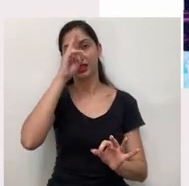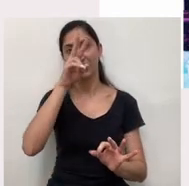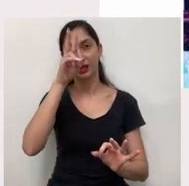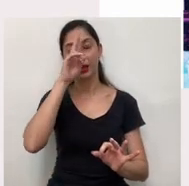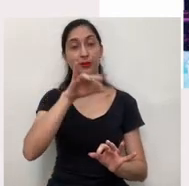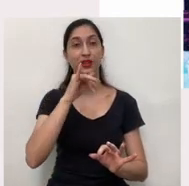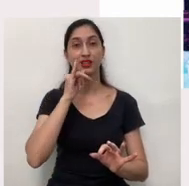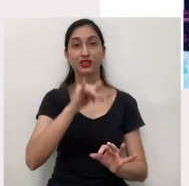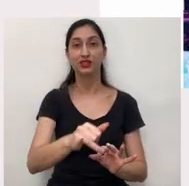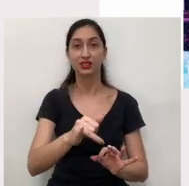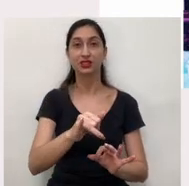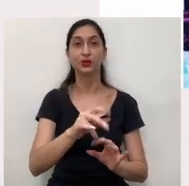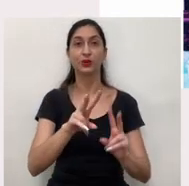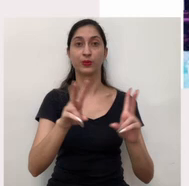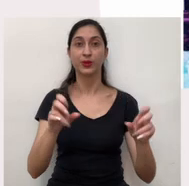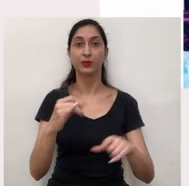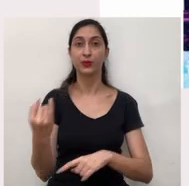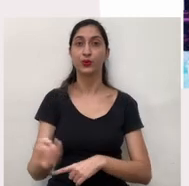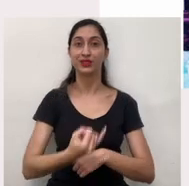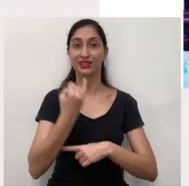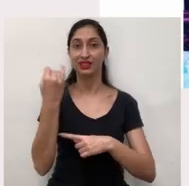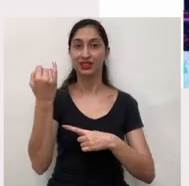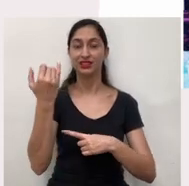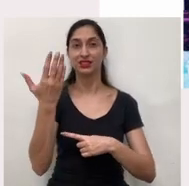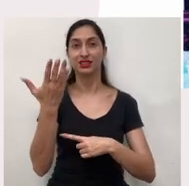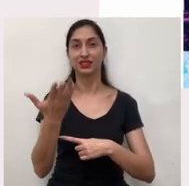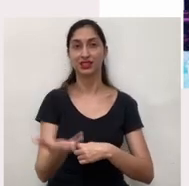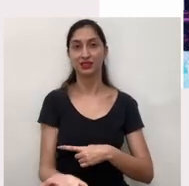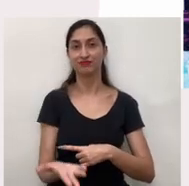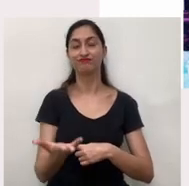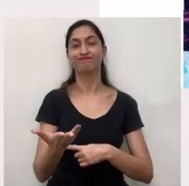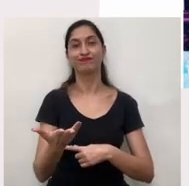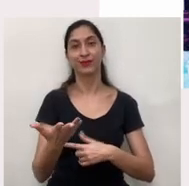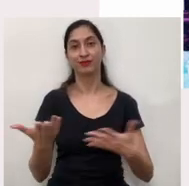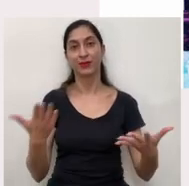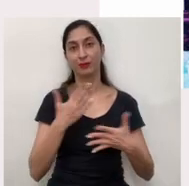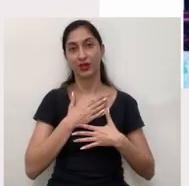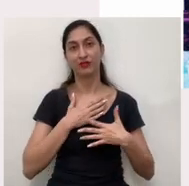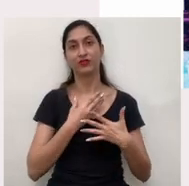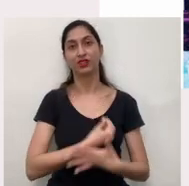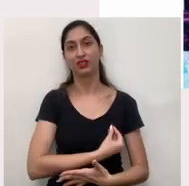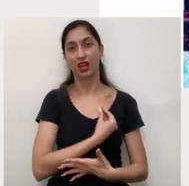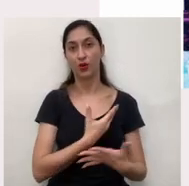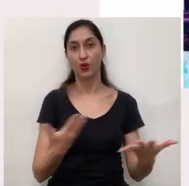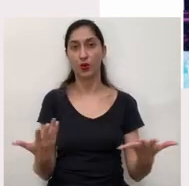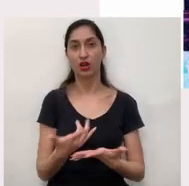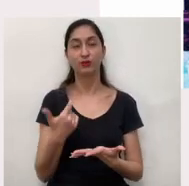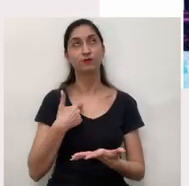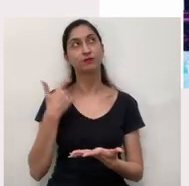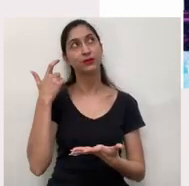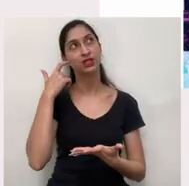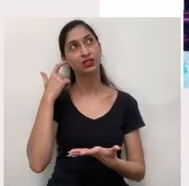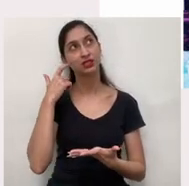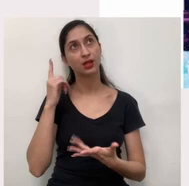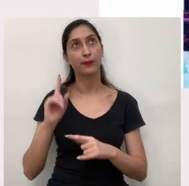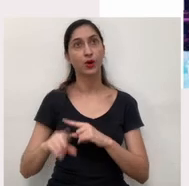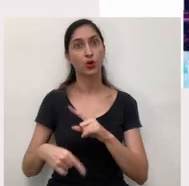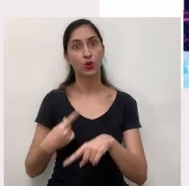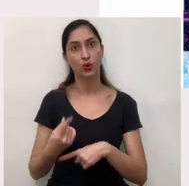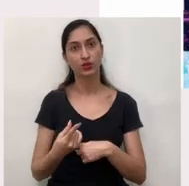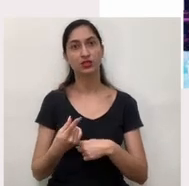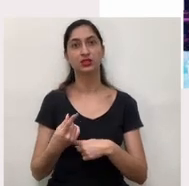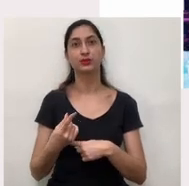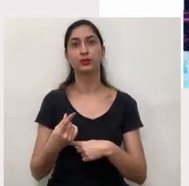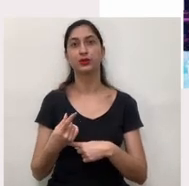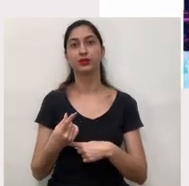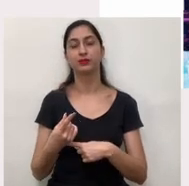para dizer da importância que que está tendo para mim agora, assim, no sentido de pensar, no próxima parte da